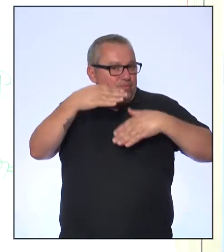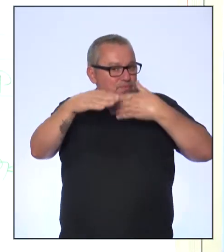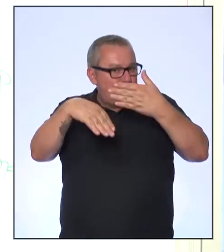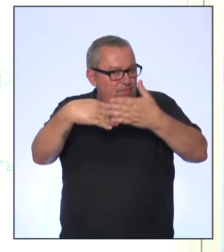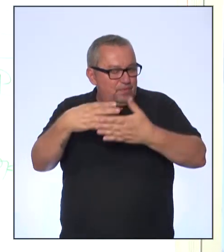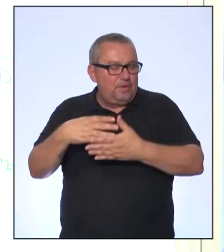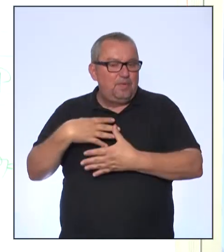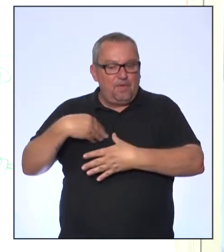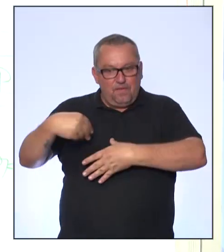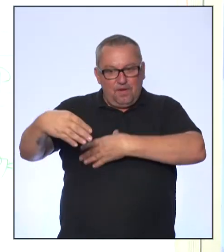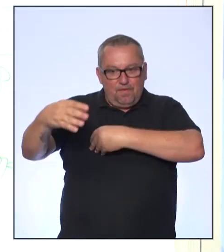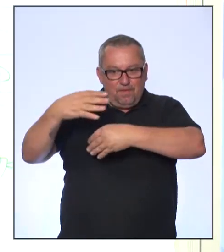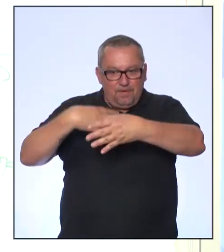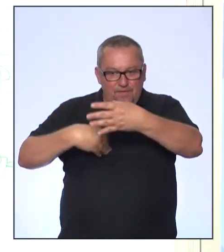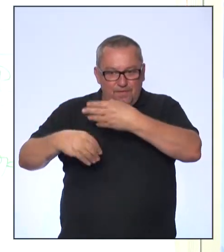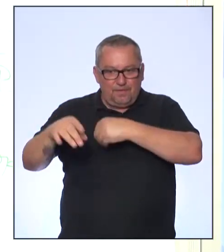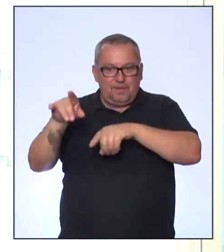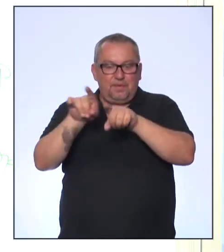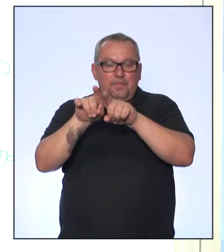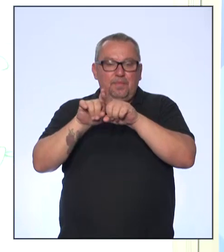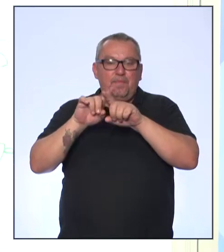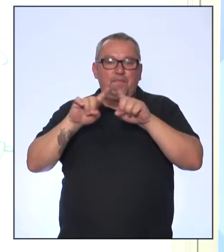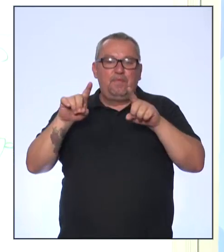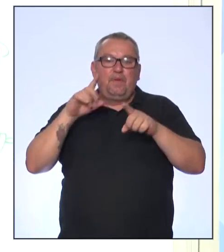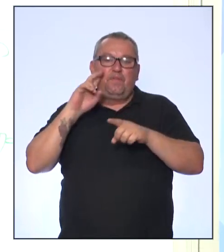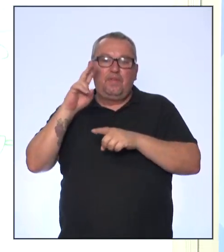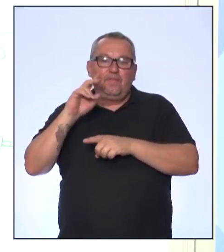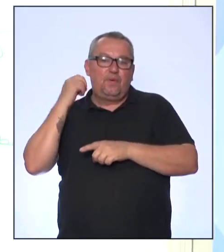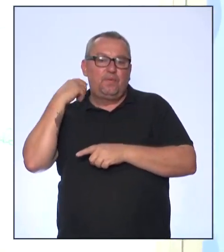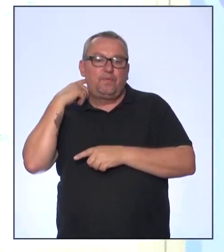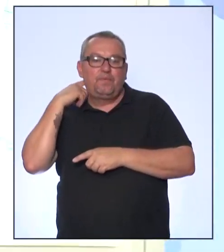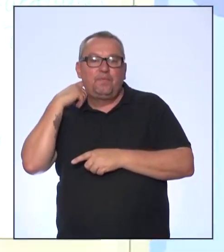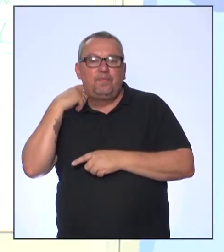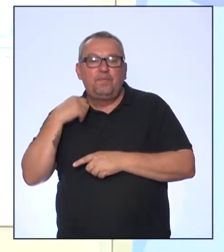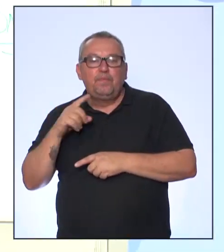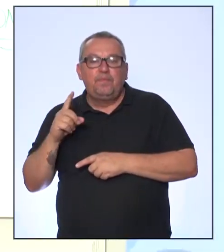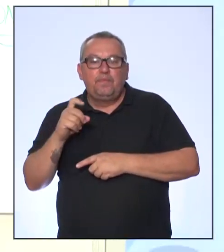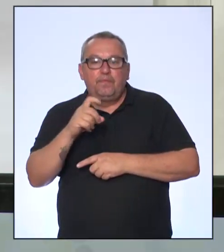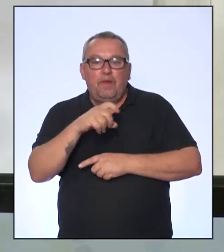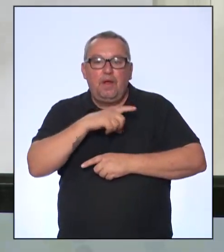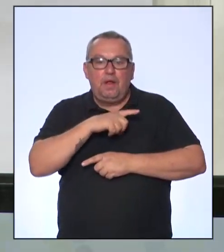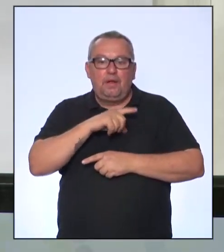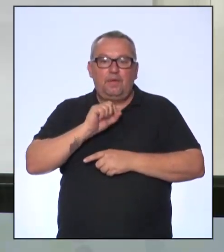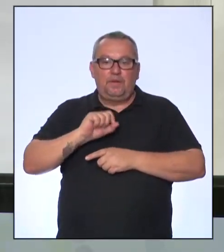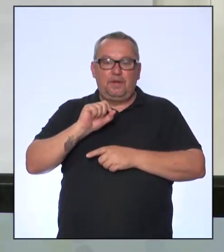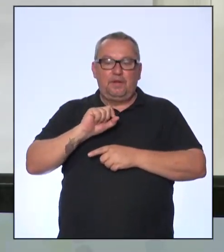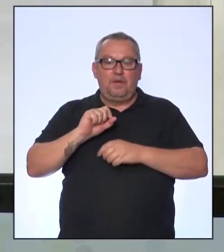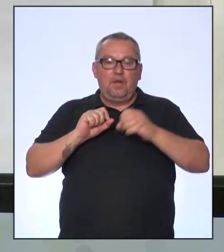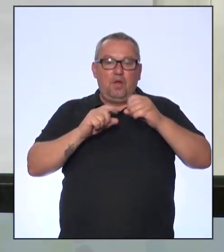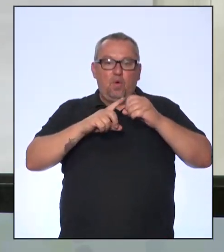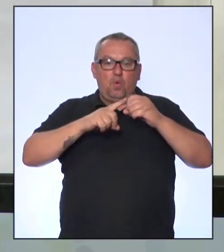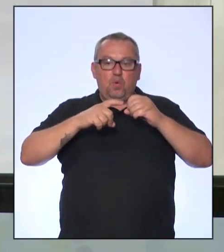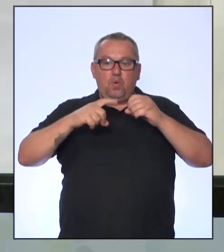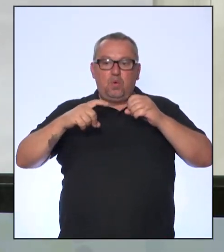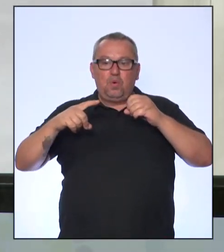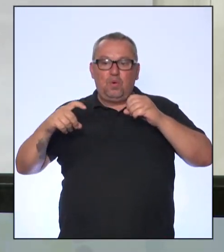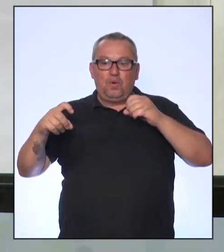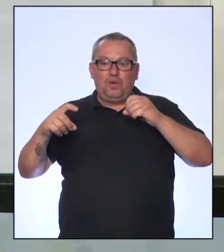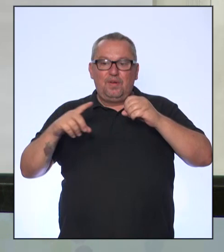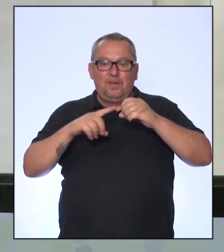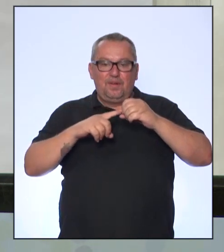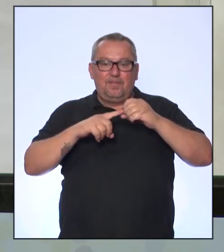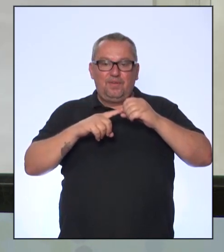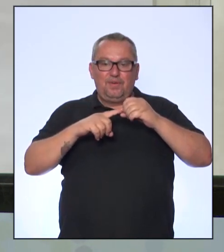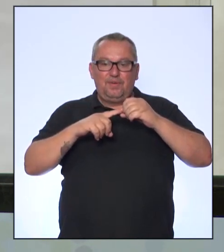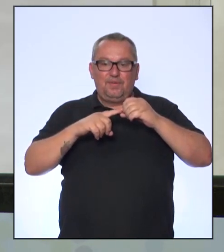próximas gerações. Certo? Mais uma coisa que a bactéria tem, flagelinho. Olha lá o desenho, que bonitinho.